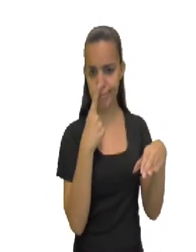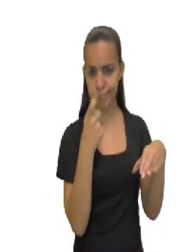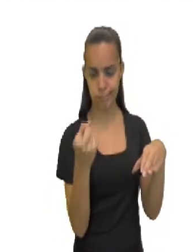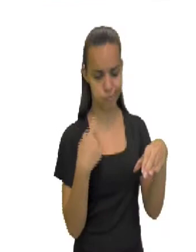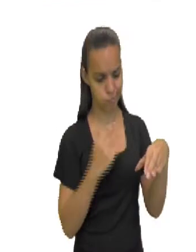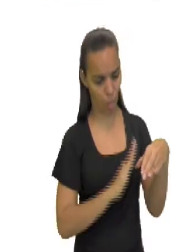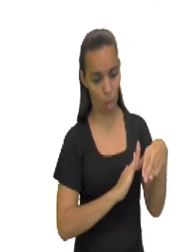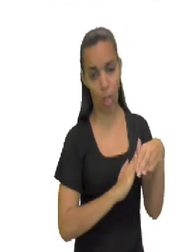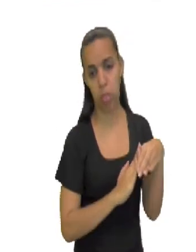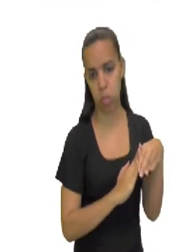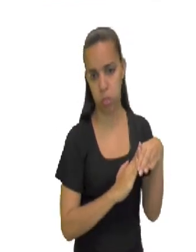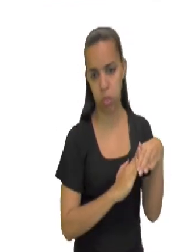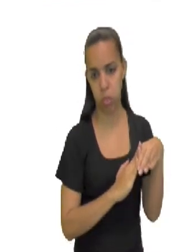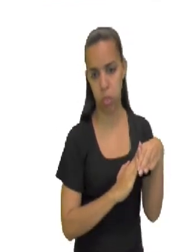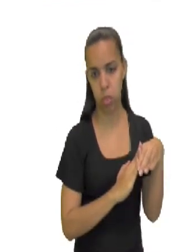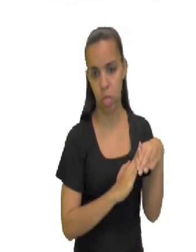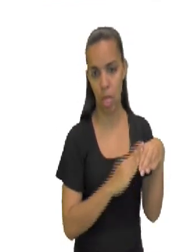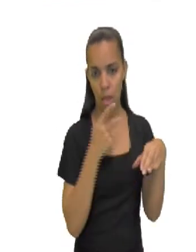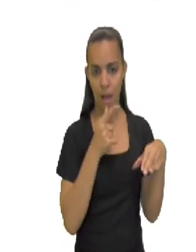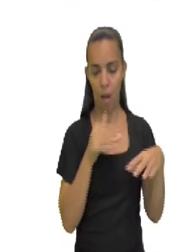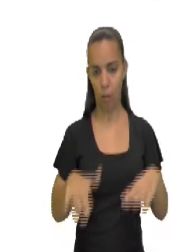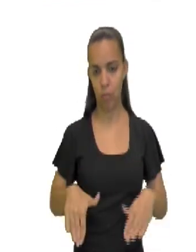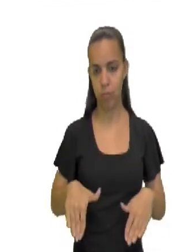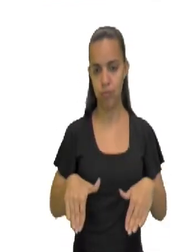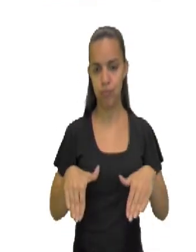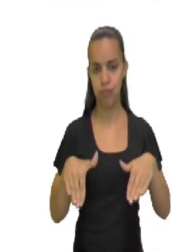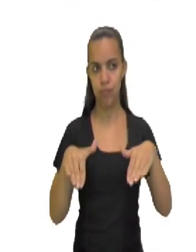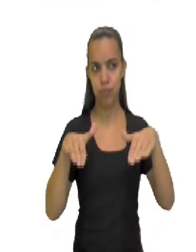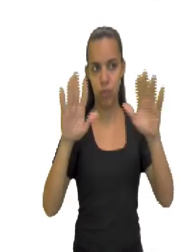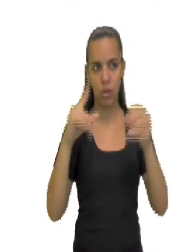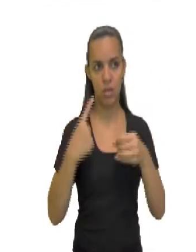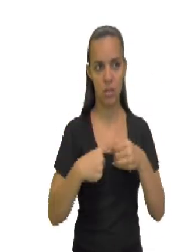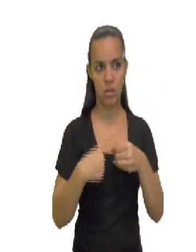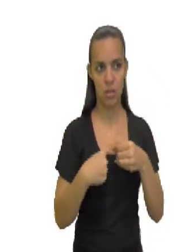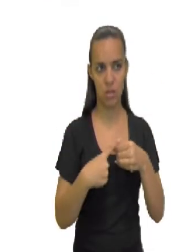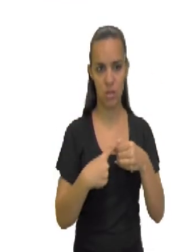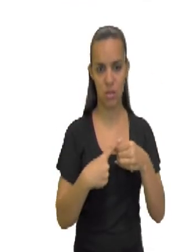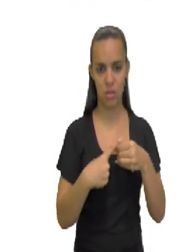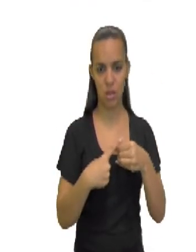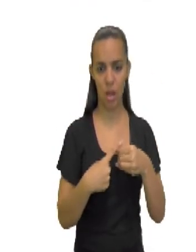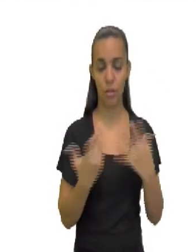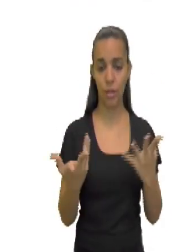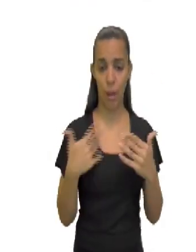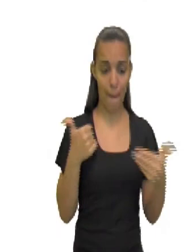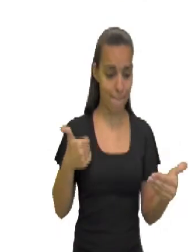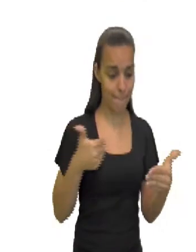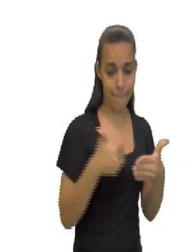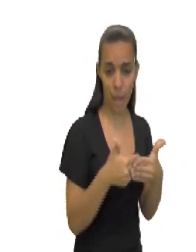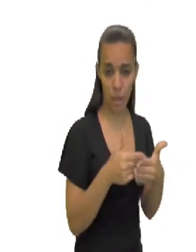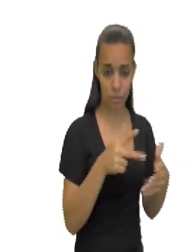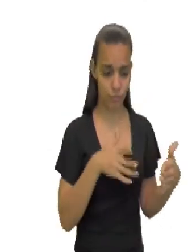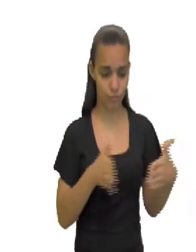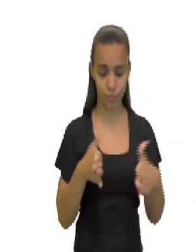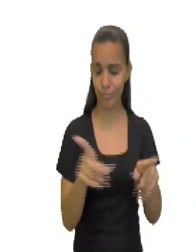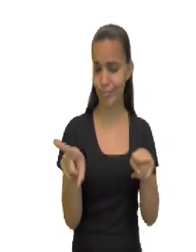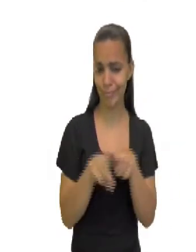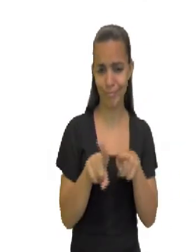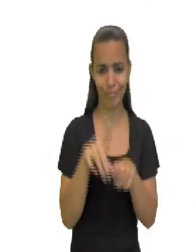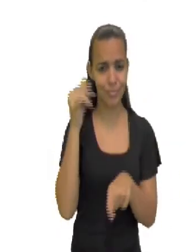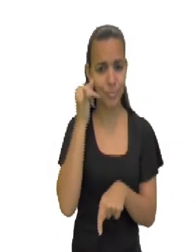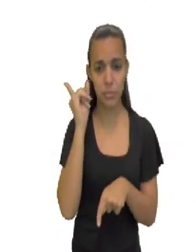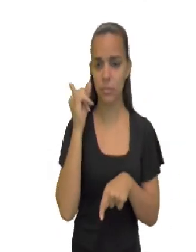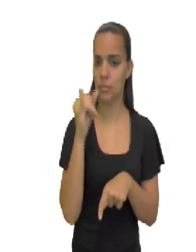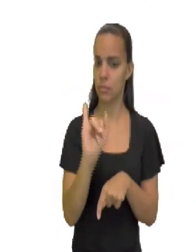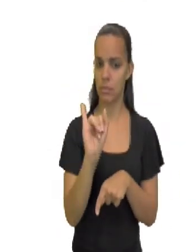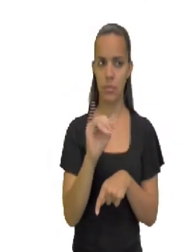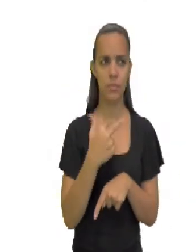Para dentro das casas das pessoas que moram ali próximo ao rio. Além de ser levado junto com